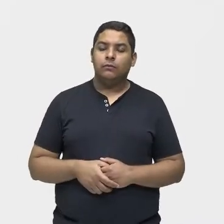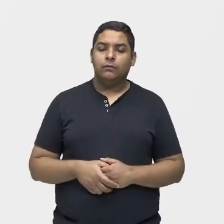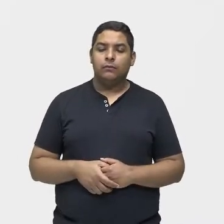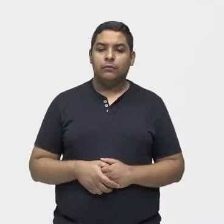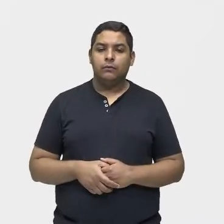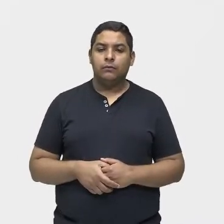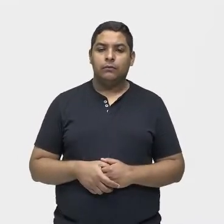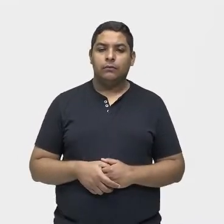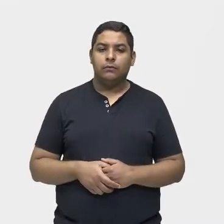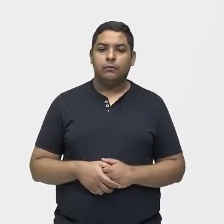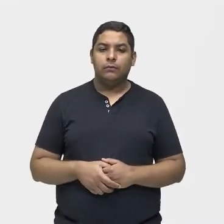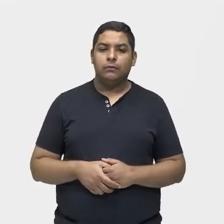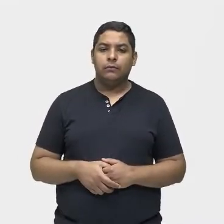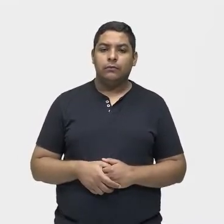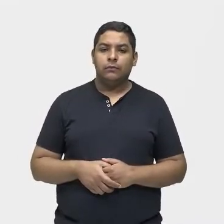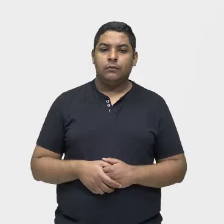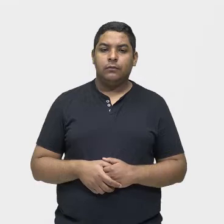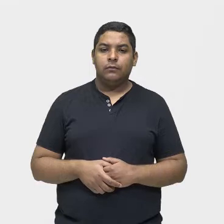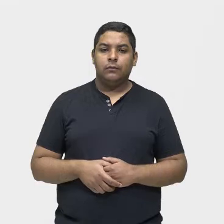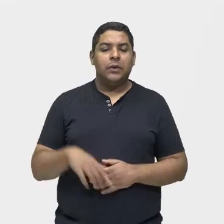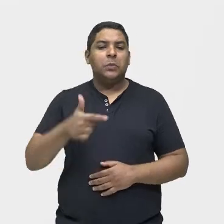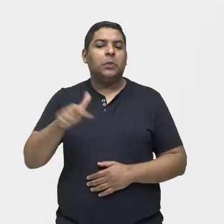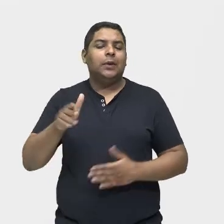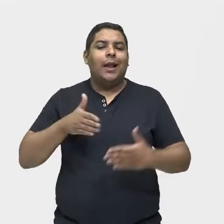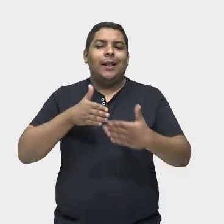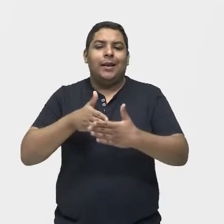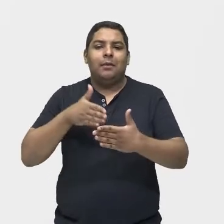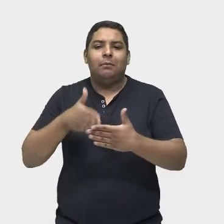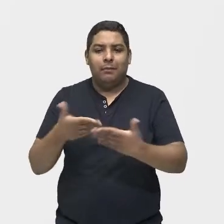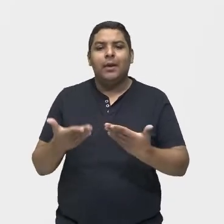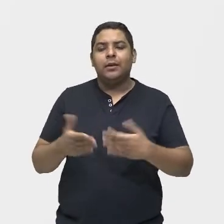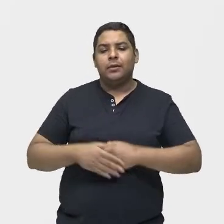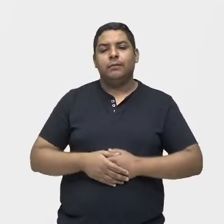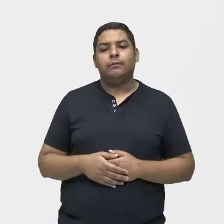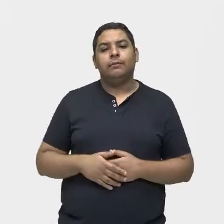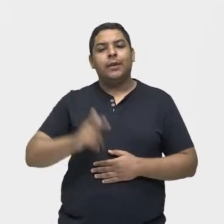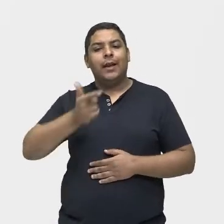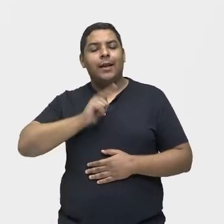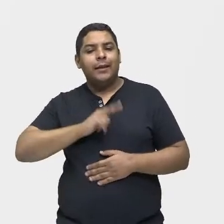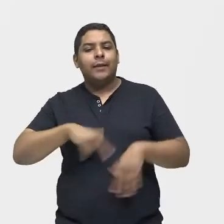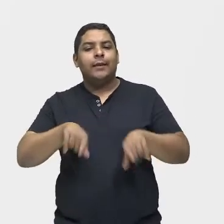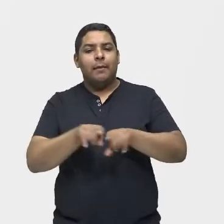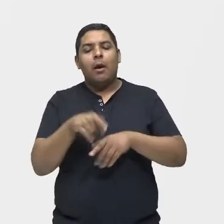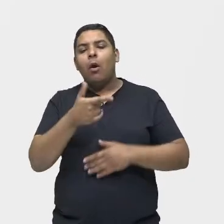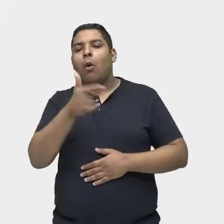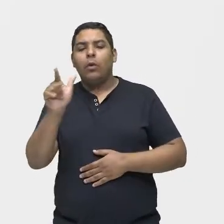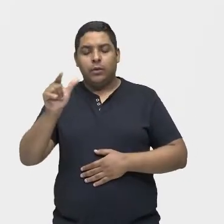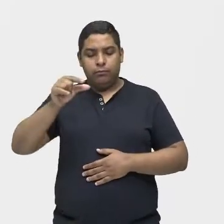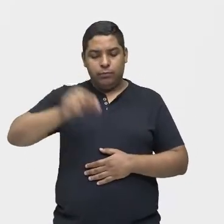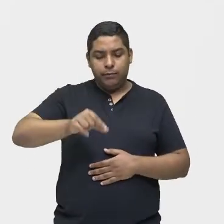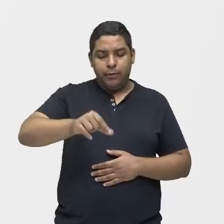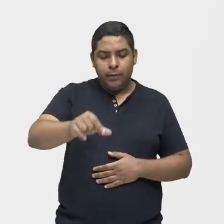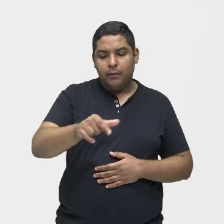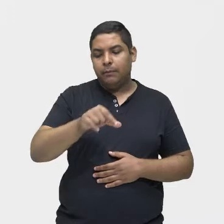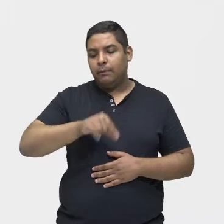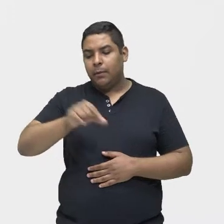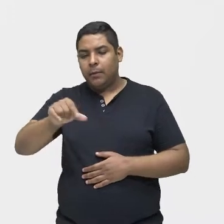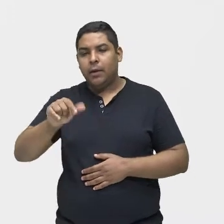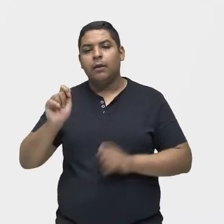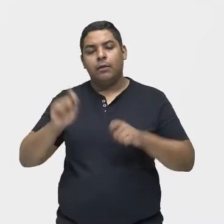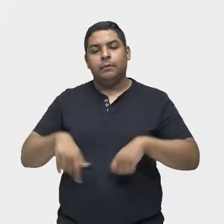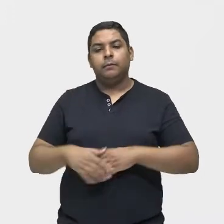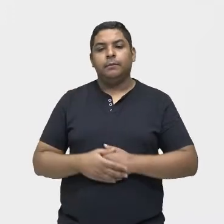movimentar na horizontal, e não tem limite para a casa dela, desde que tenha outra peça no caminho. Já